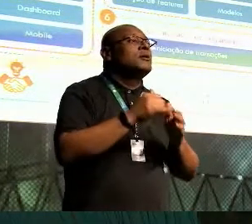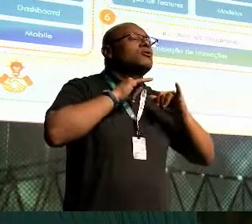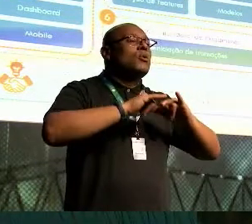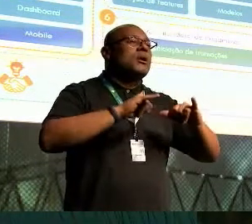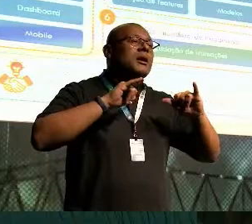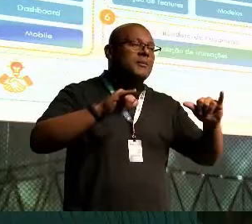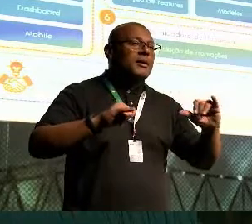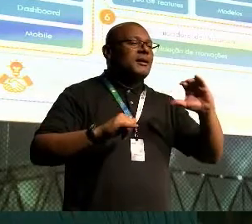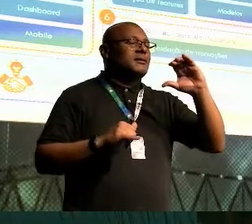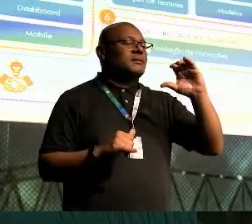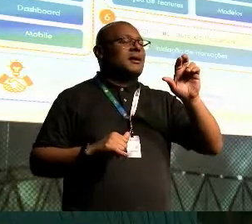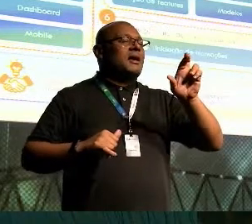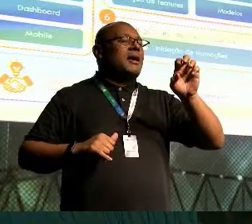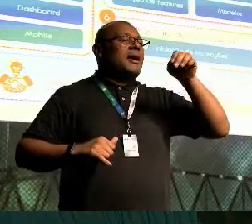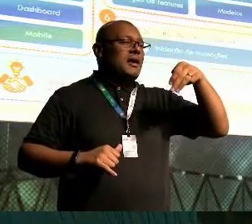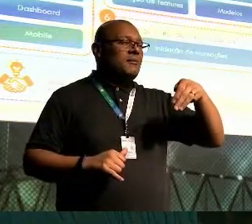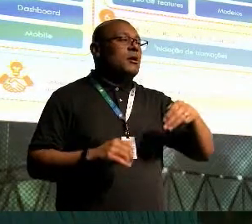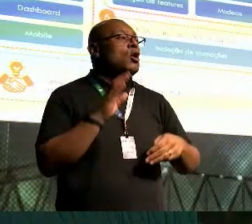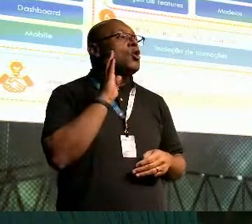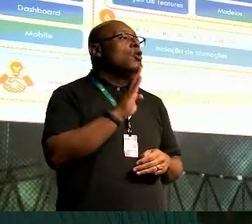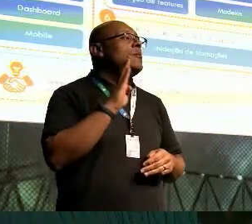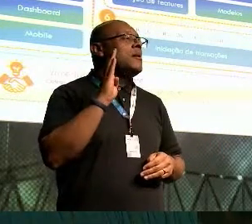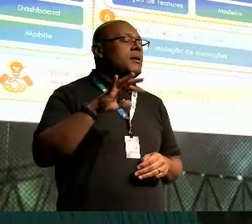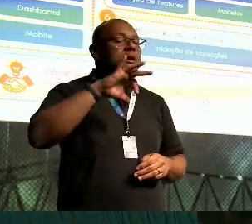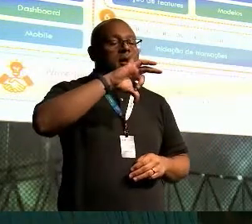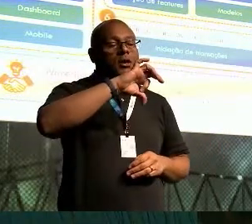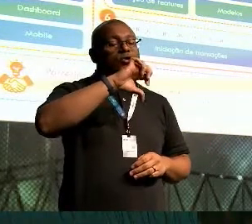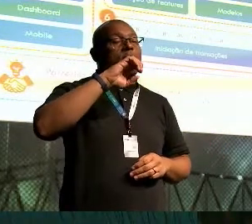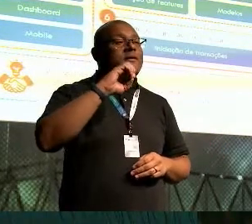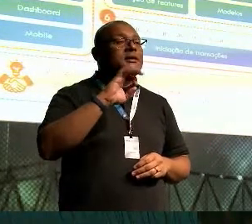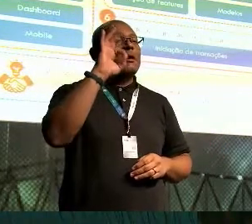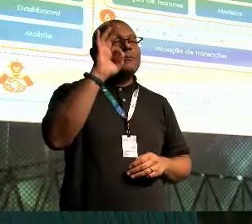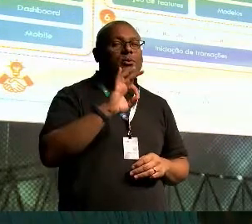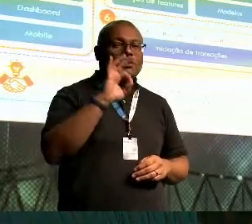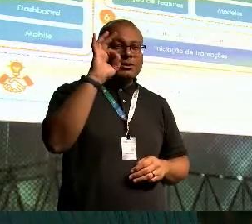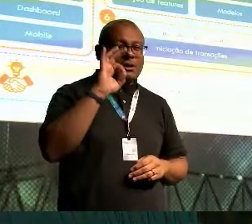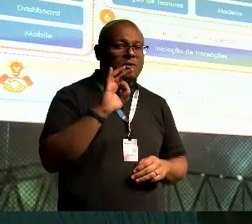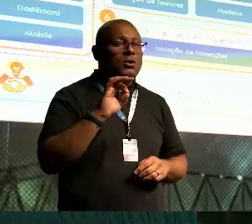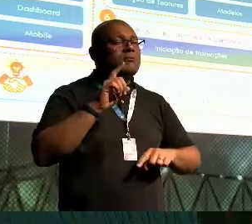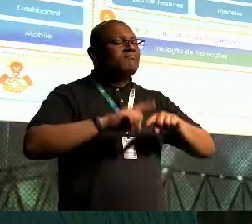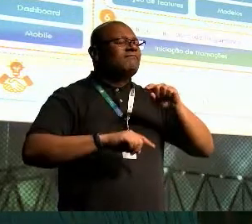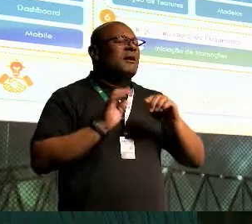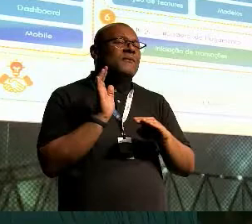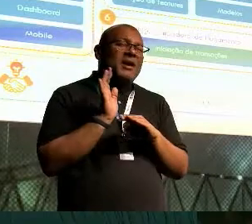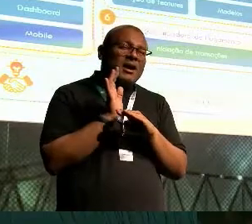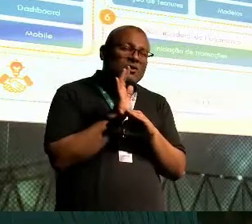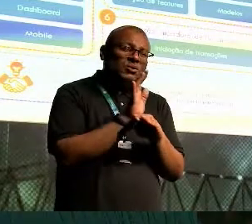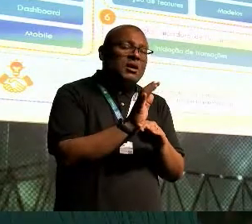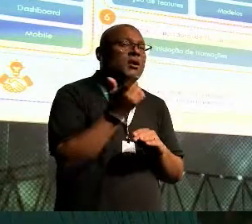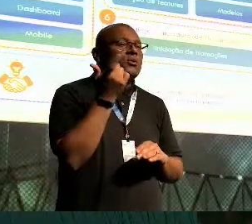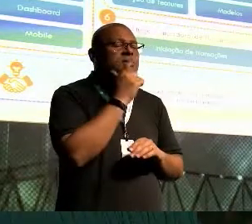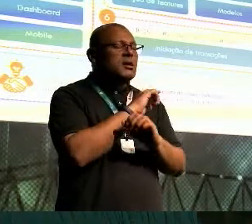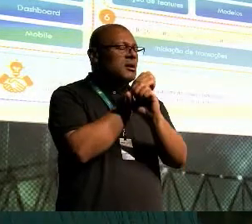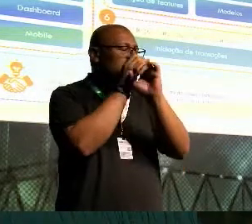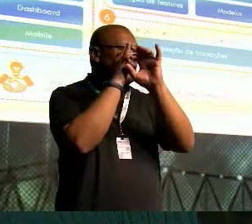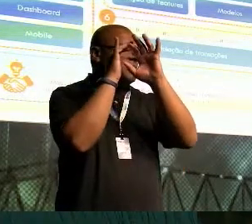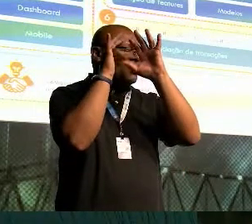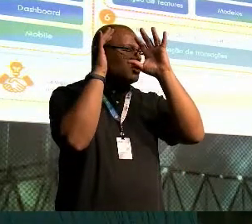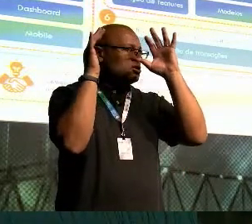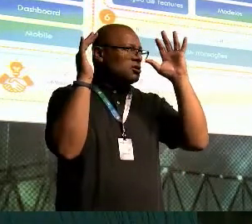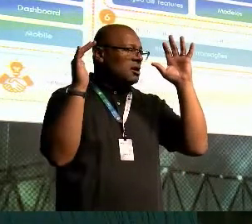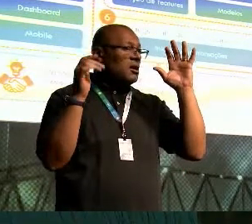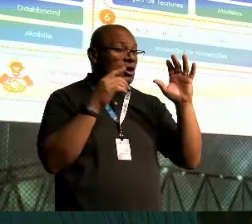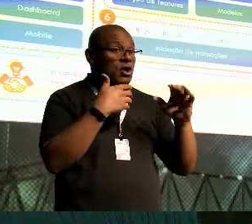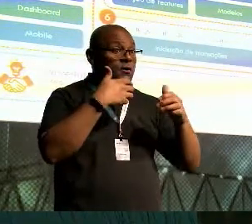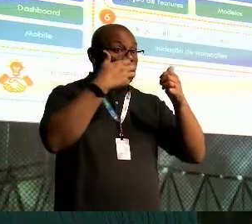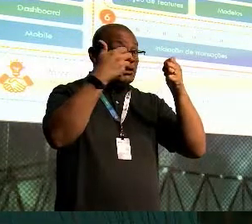e CRM. O Bebê falou ali de 90% de benefícios. Que aí a gente começa a imaginar que seja algo aqui. Eu já vou